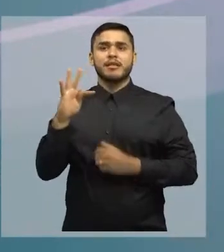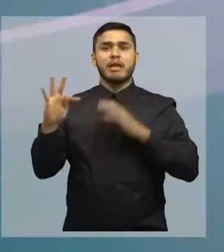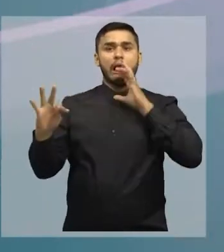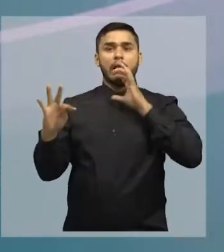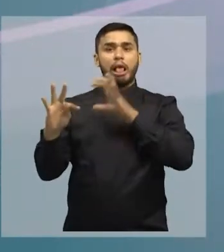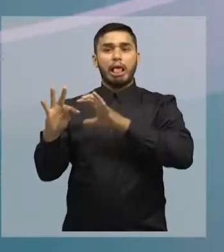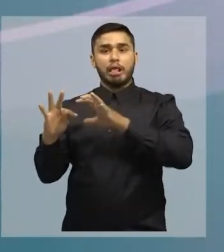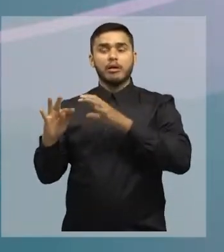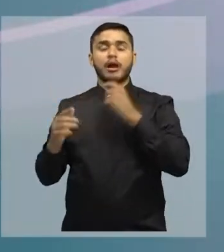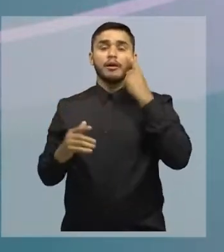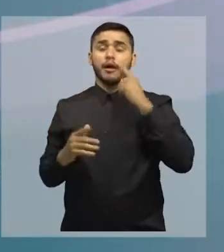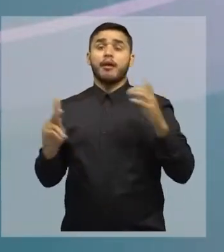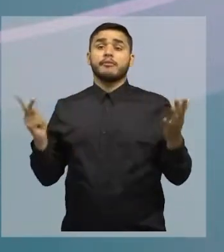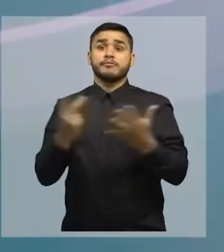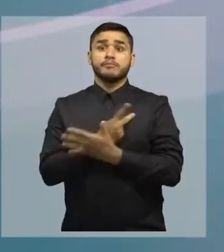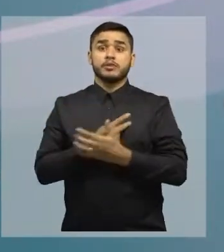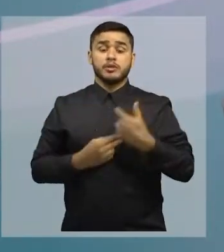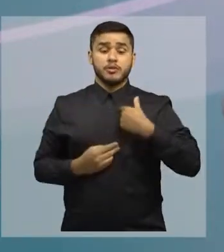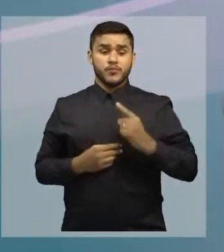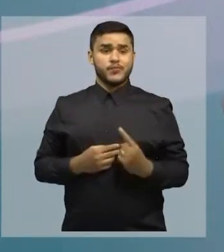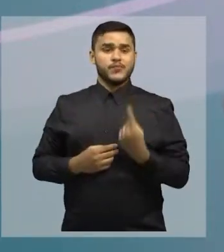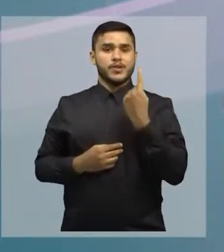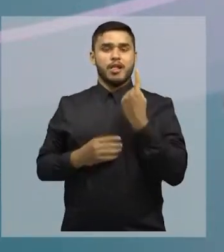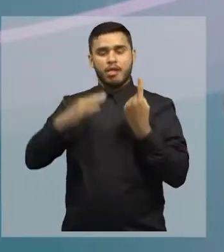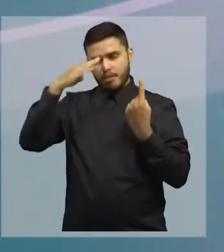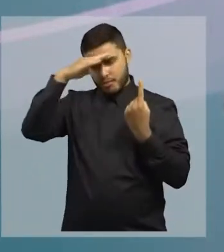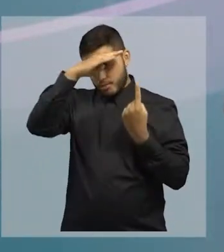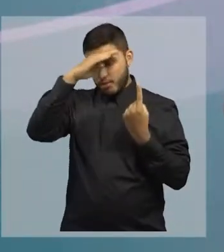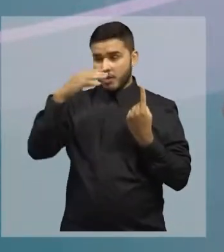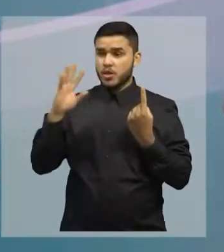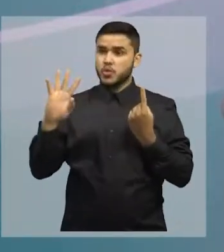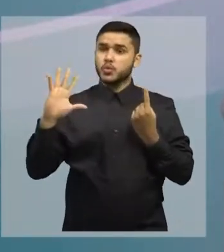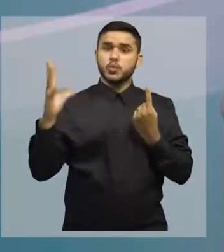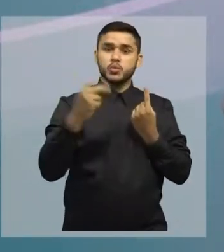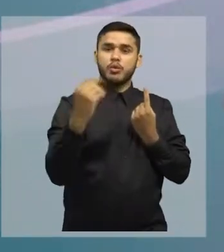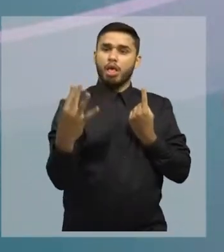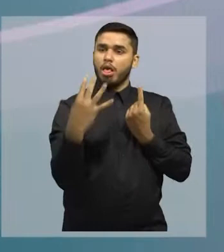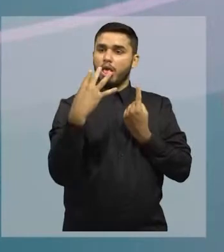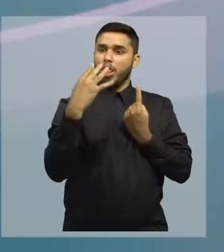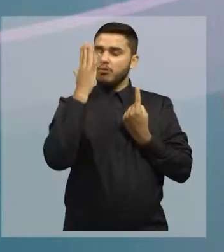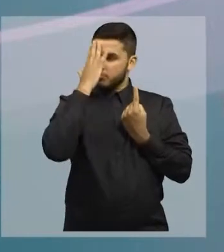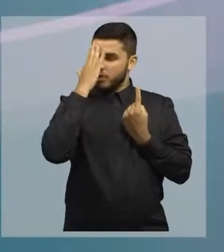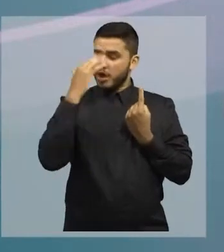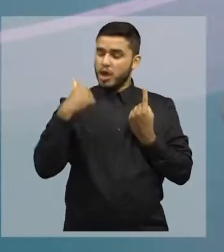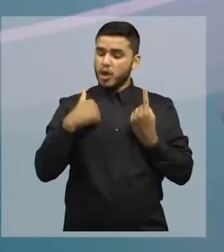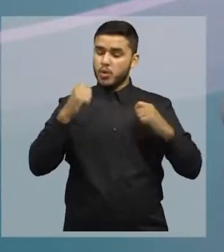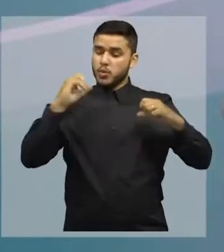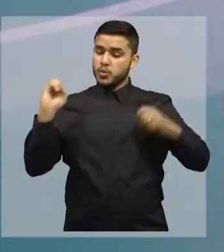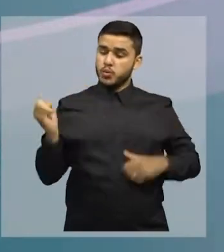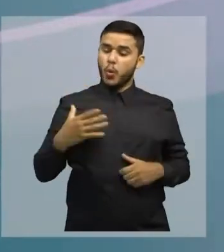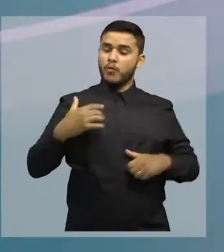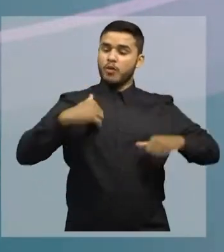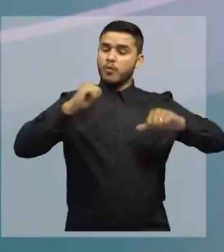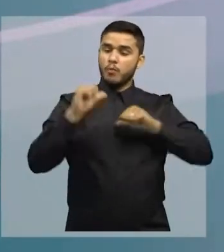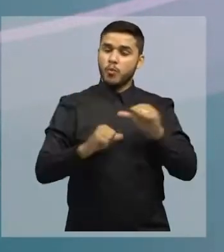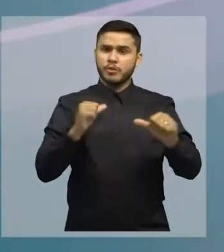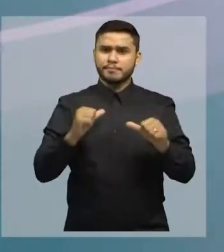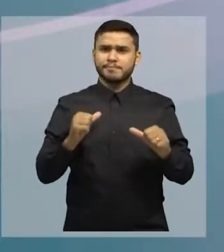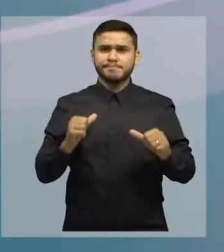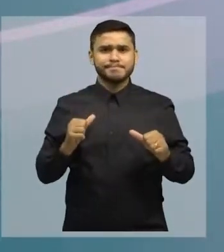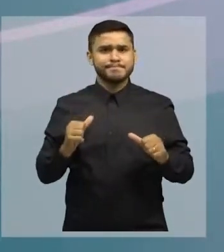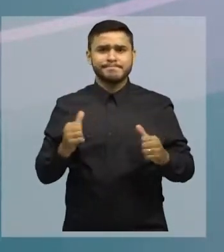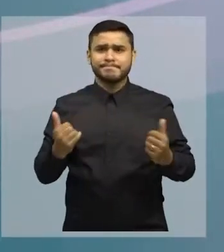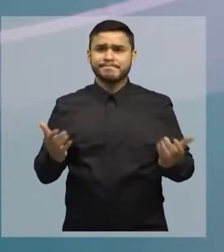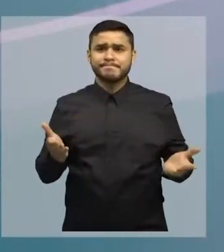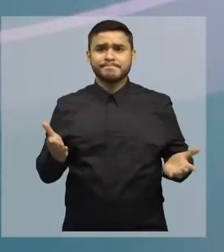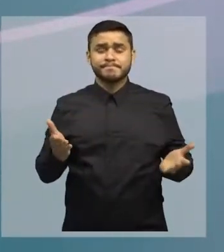novo. Primeiro, ele utilizou essa estratégia como uma estratégia política eleitoral de moralização, que a gente sabe que